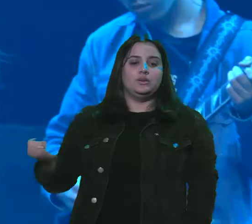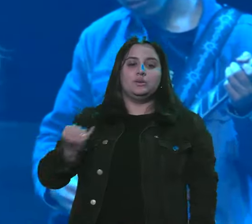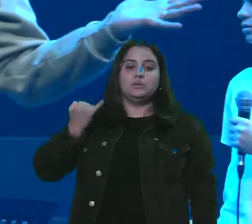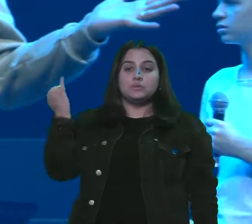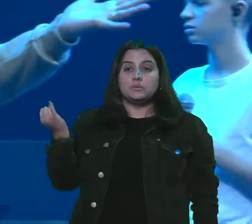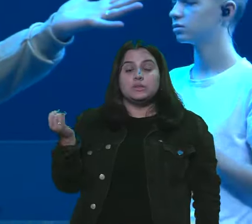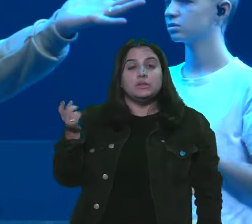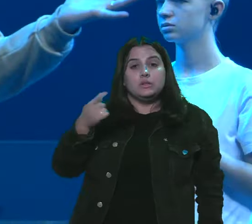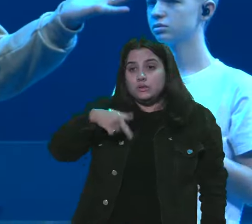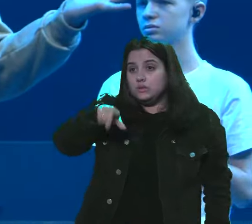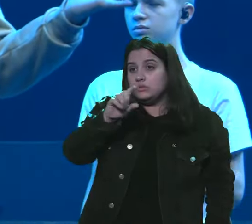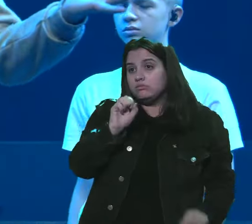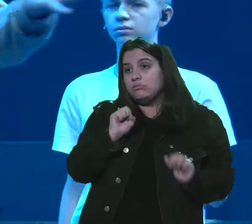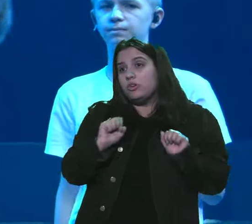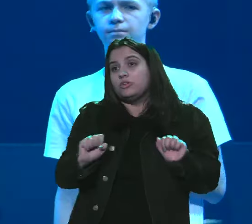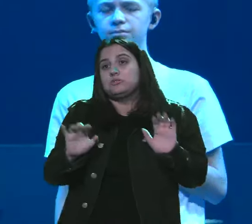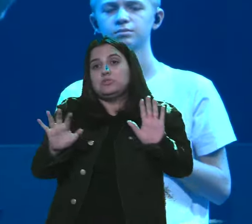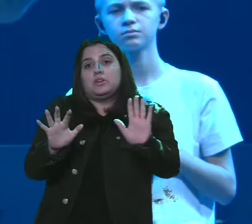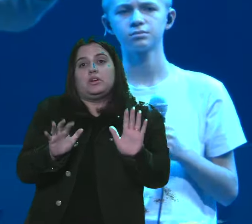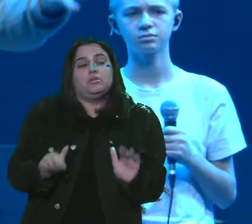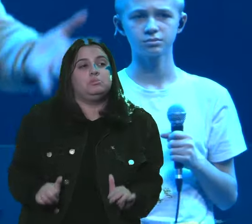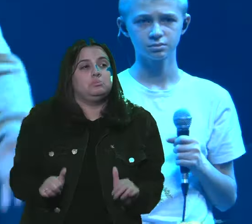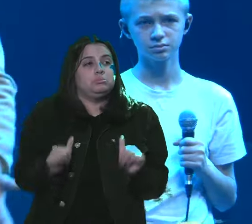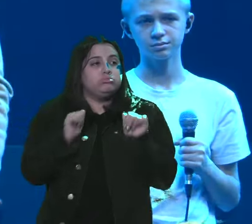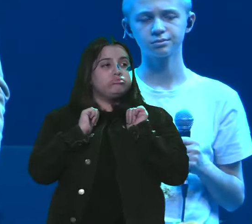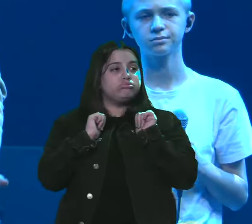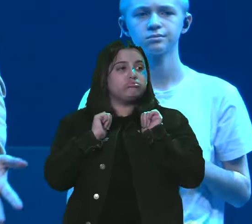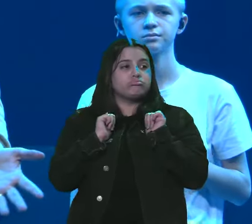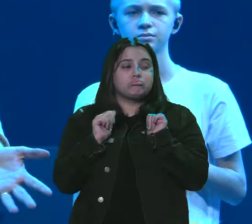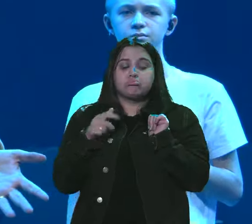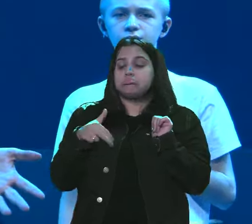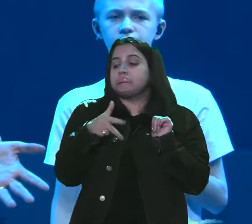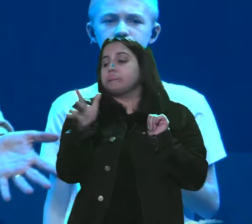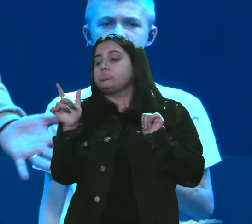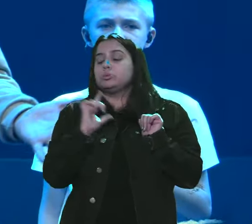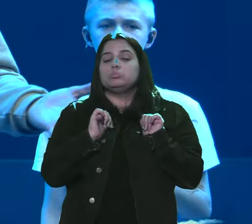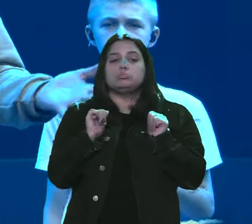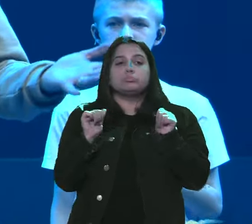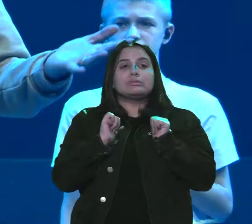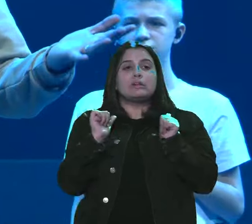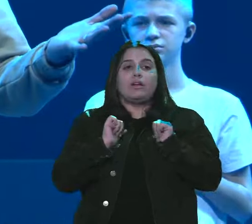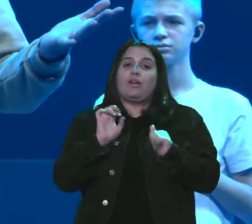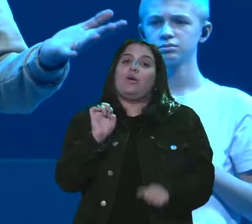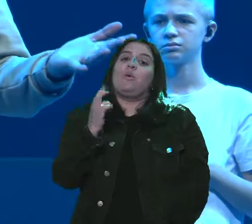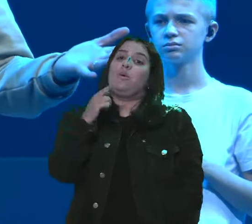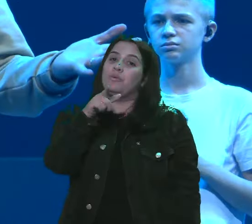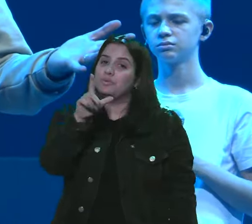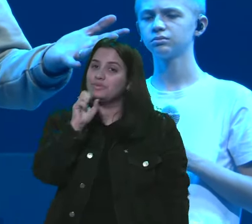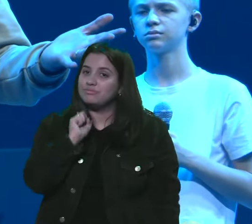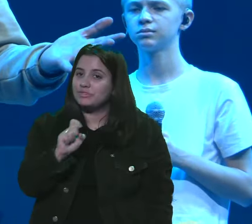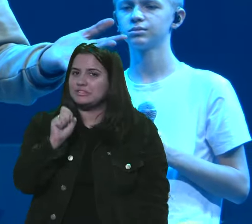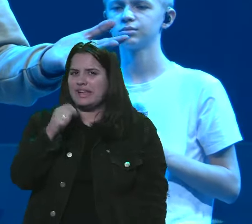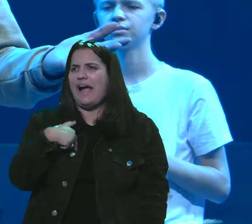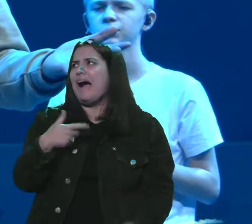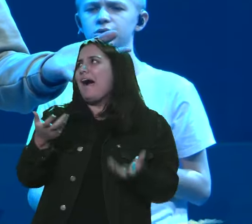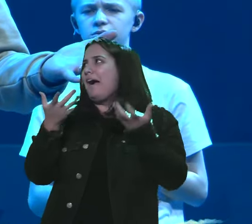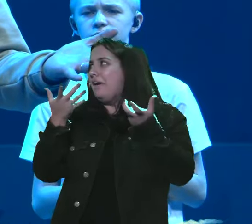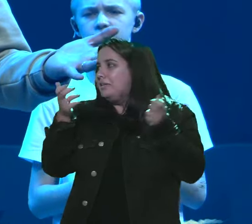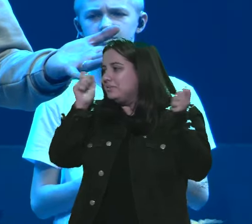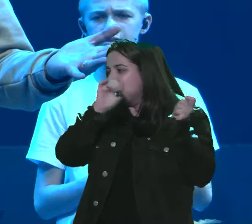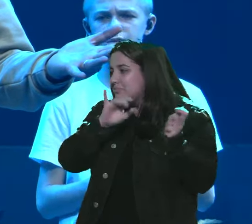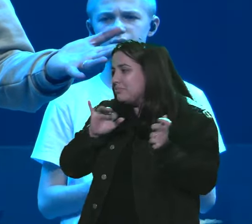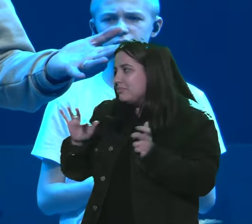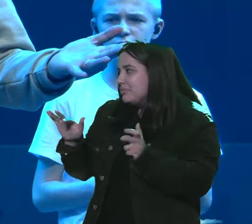Você pode ficar apático à passagem de Jesus aqui, ou você pode se entregar por